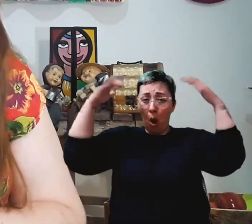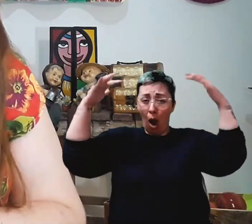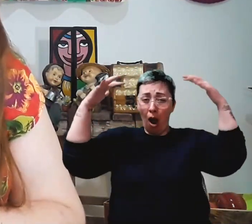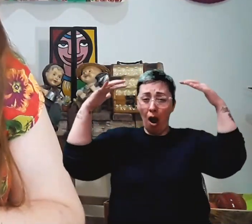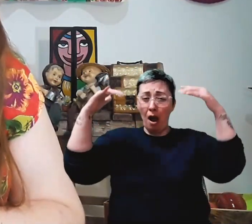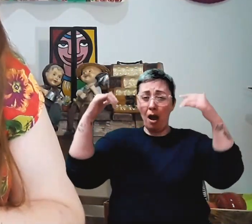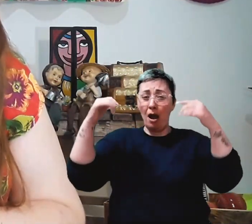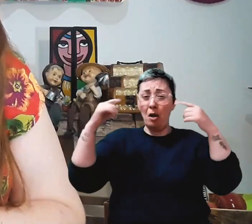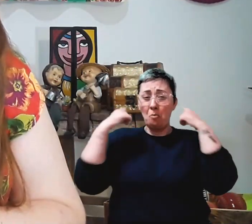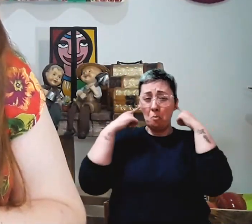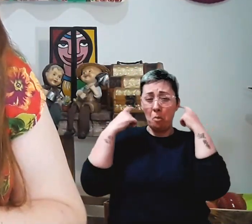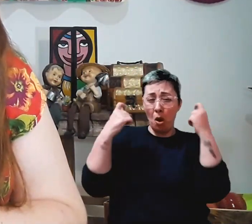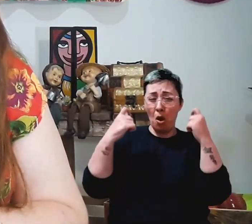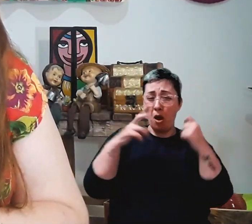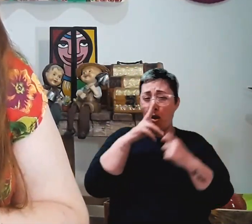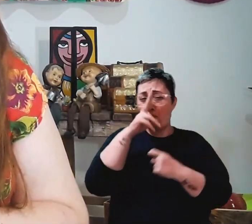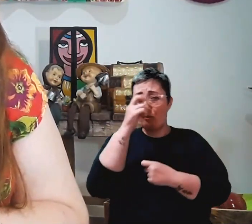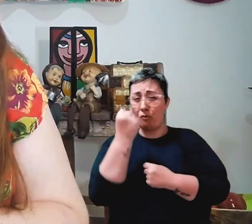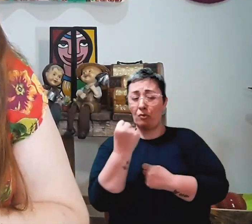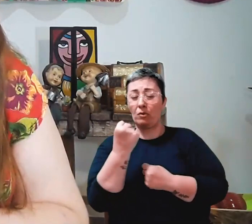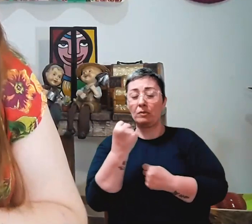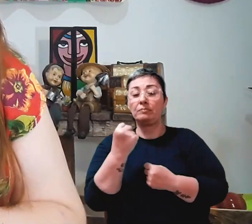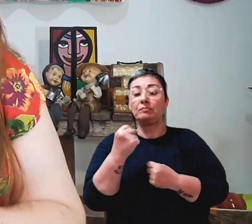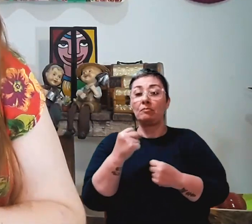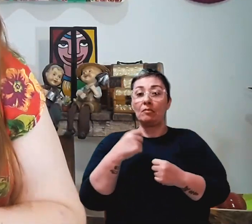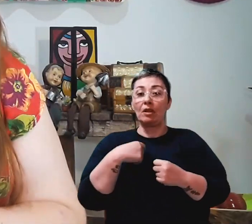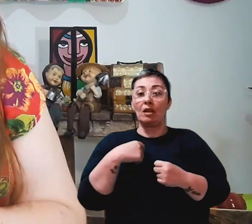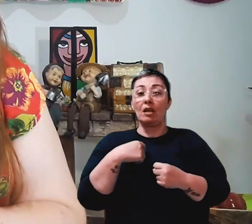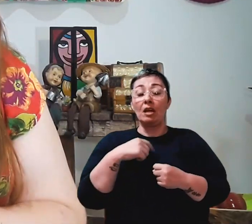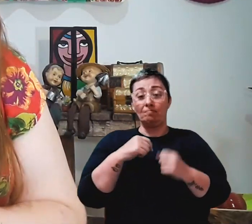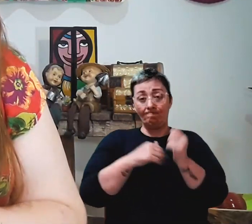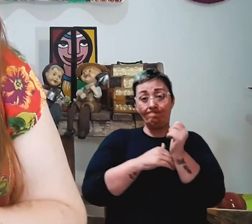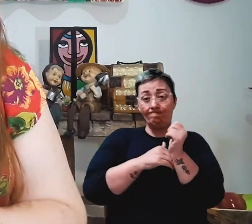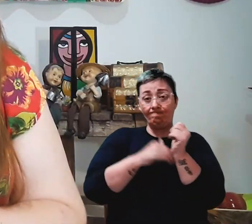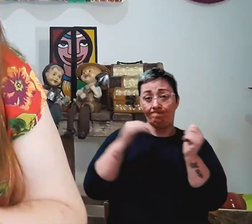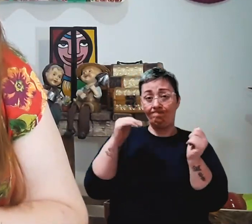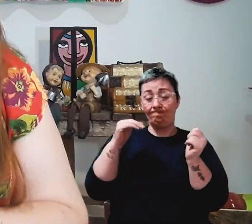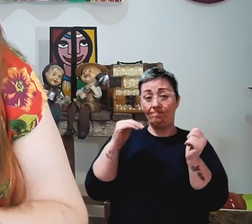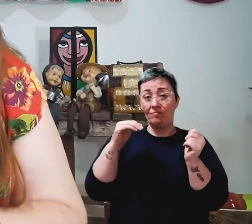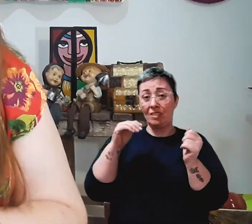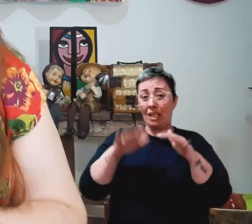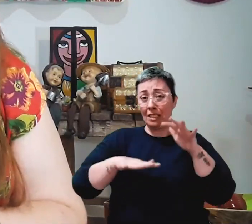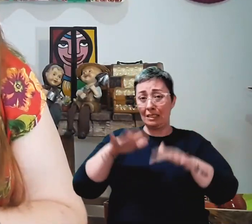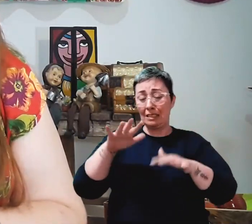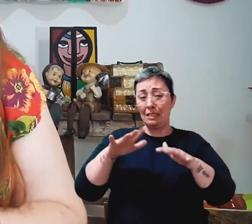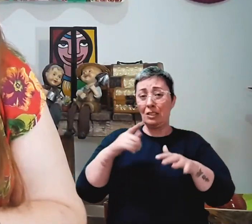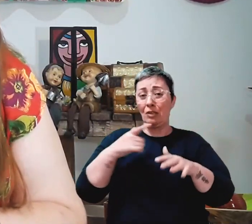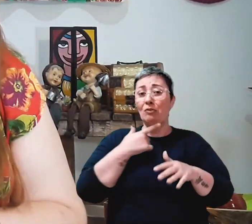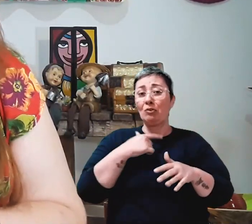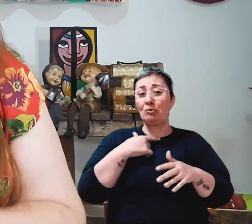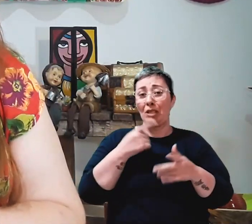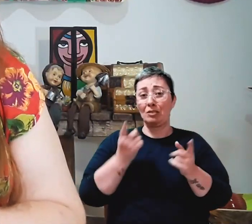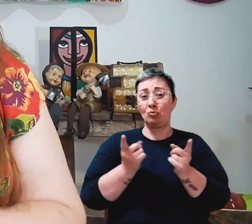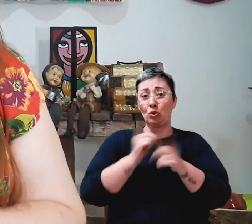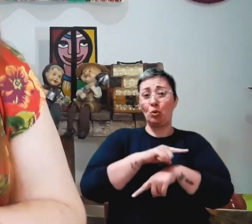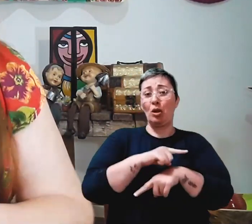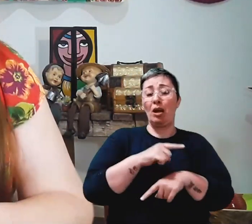é muito forte. Sabe, eu vou te contar um segredo. Às vezes eu tenho vontade de ser